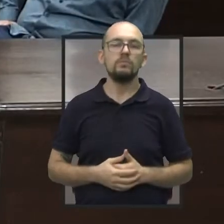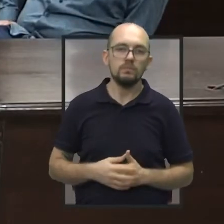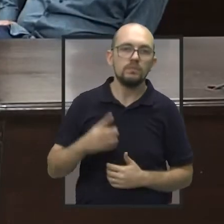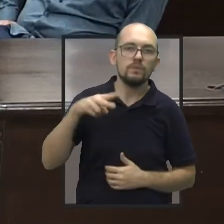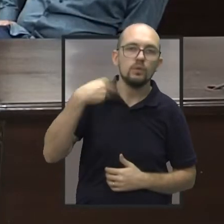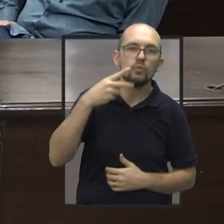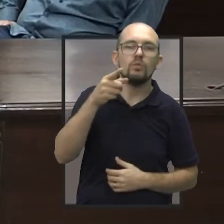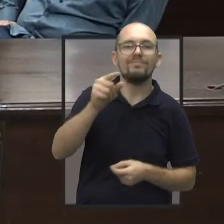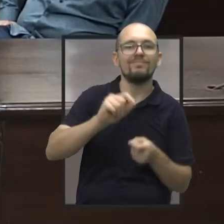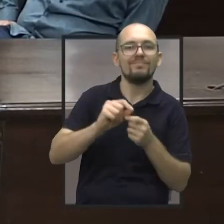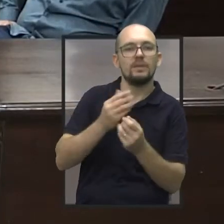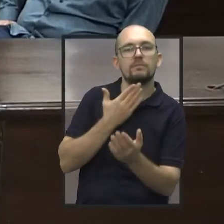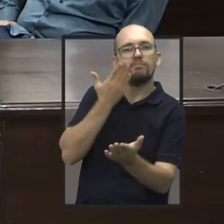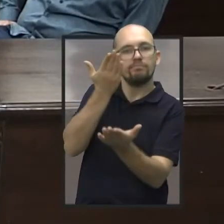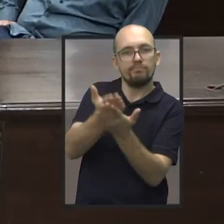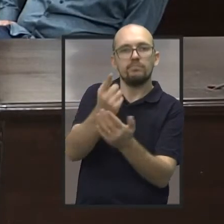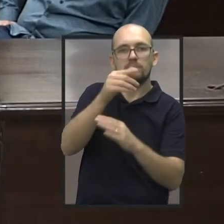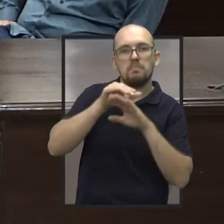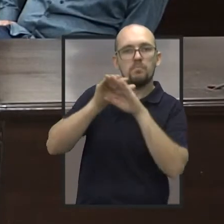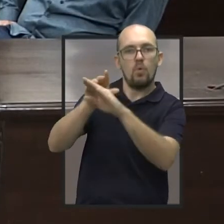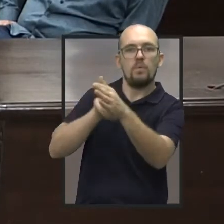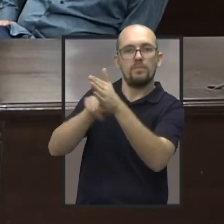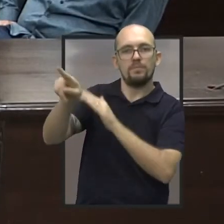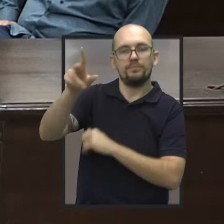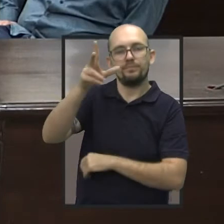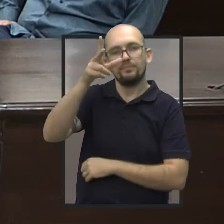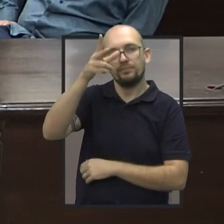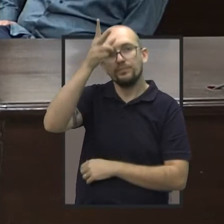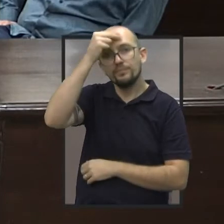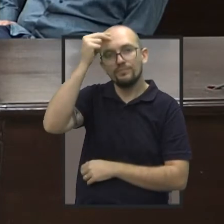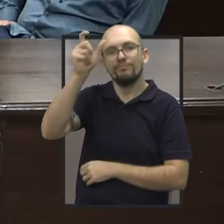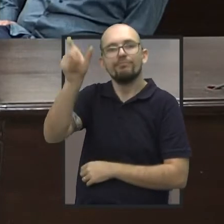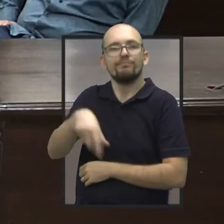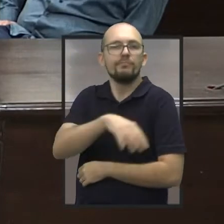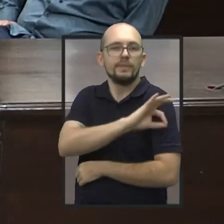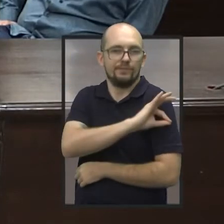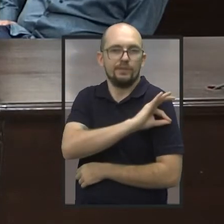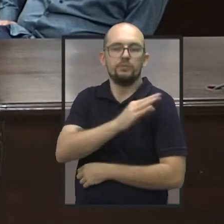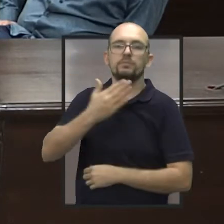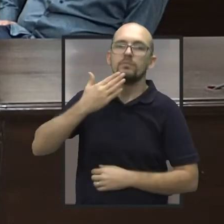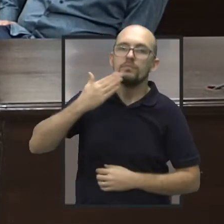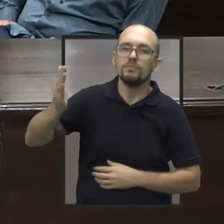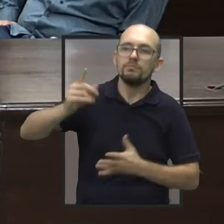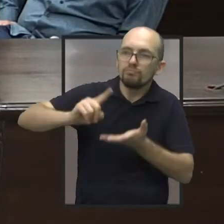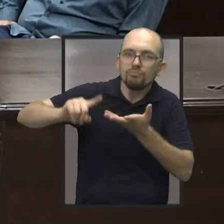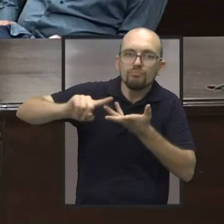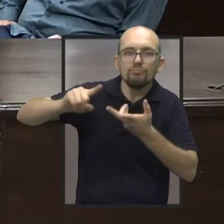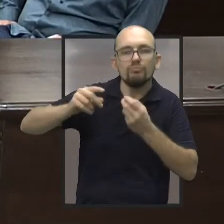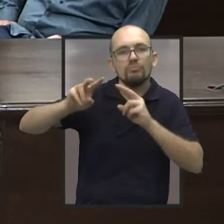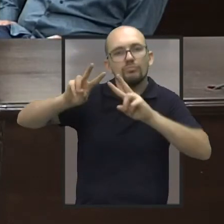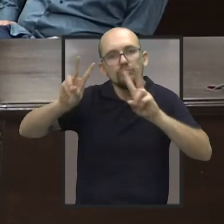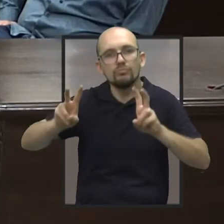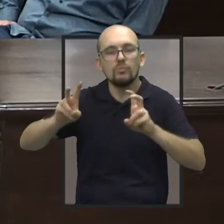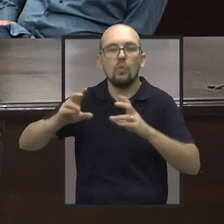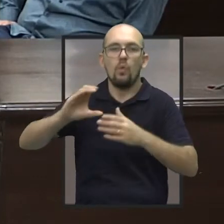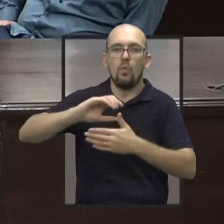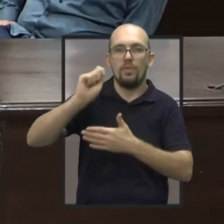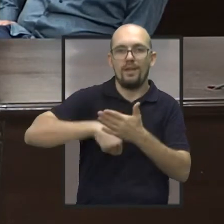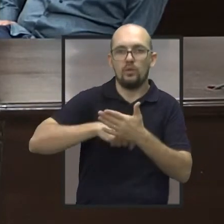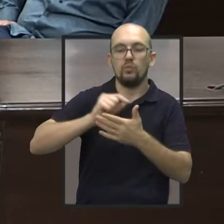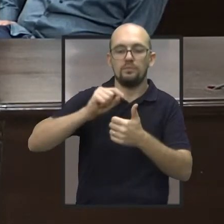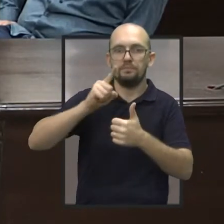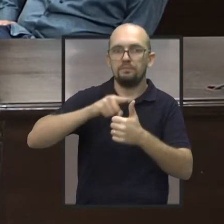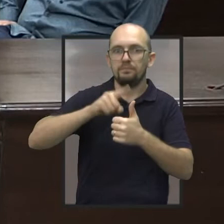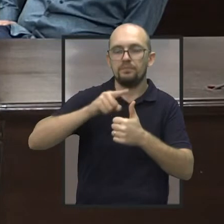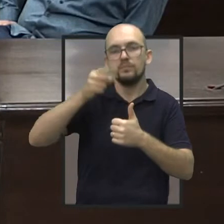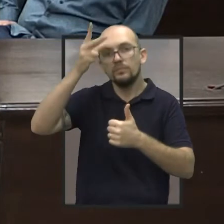um requerimento questionando o prefeito municipal, né? O senhor pede informações relativas ao contrato firmado entre a prefeitura